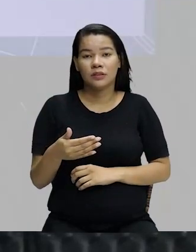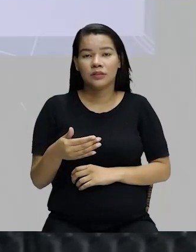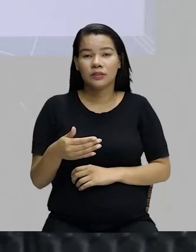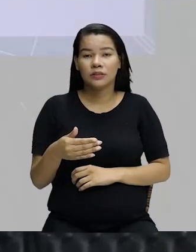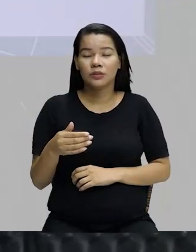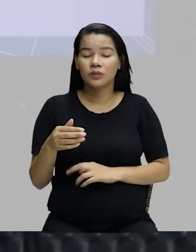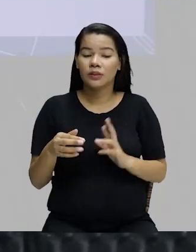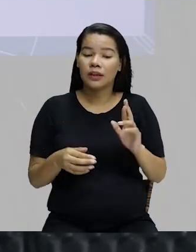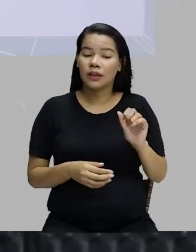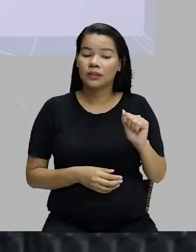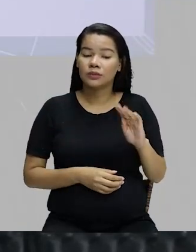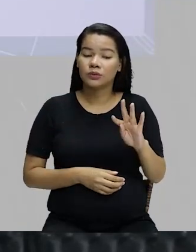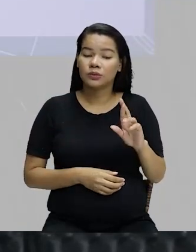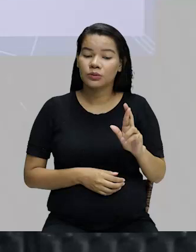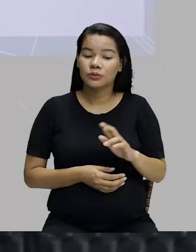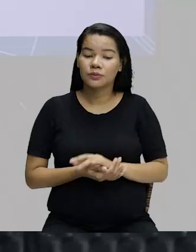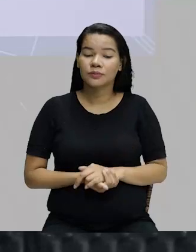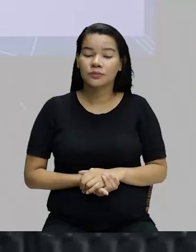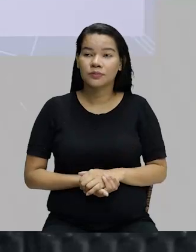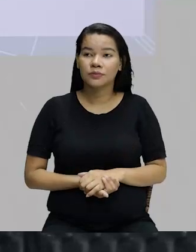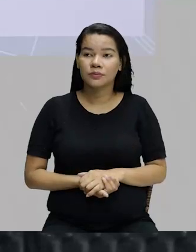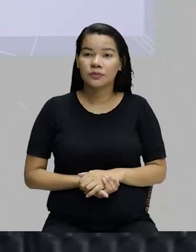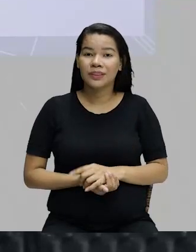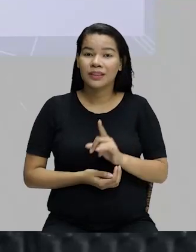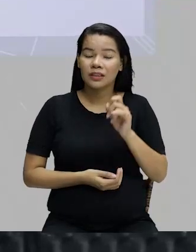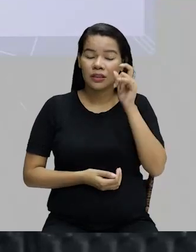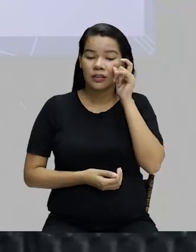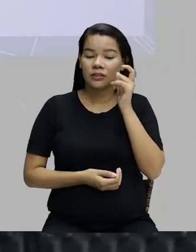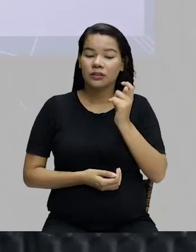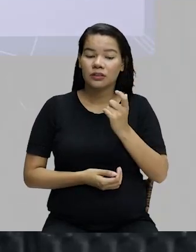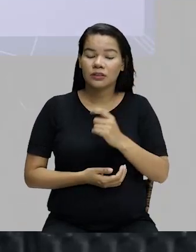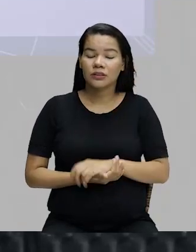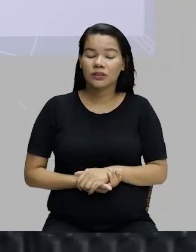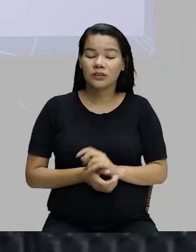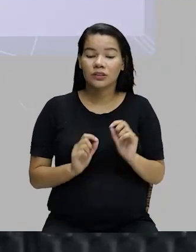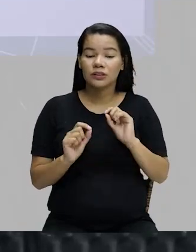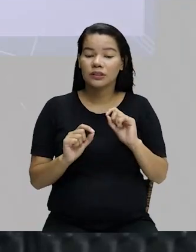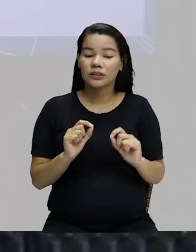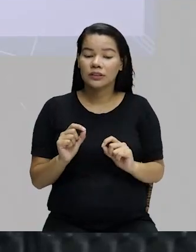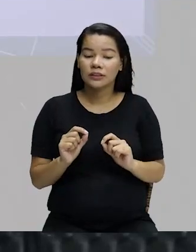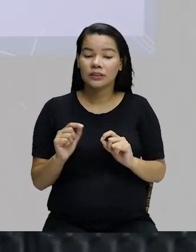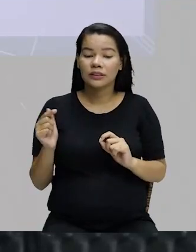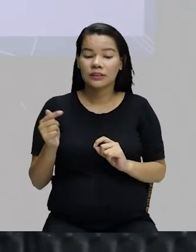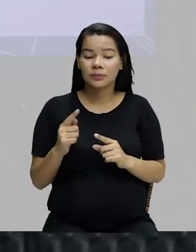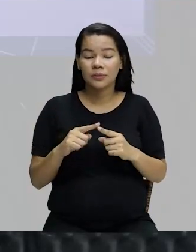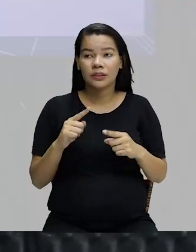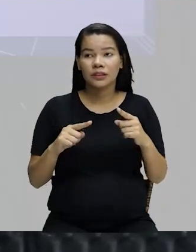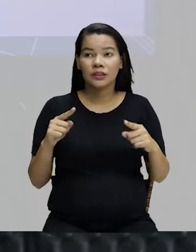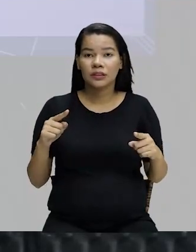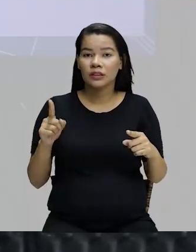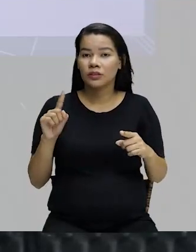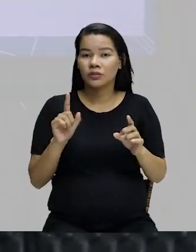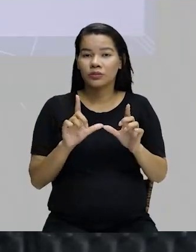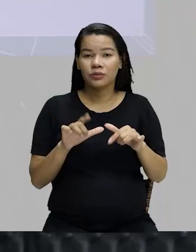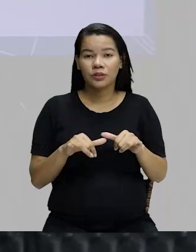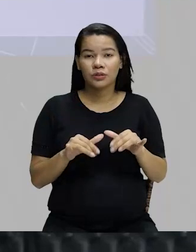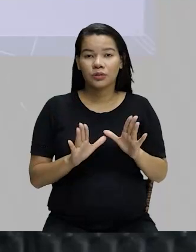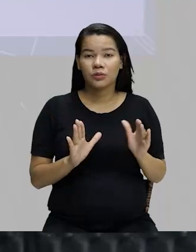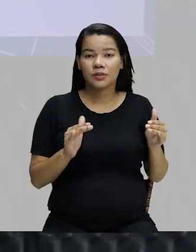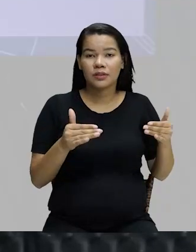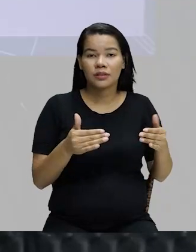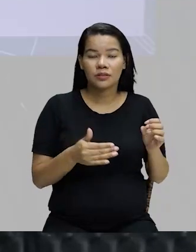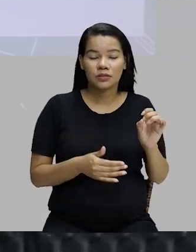no reator. E o interessante é que esse material não ficou concentrado